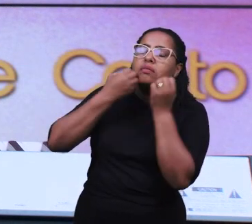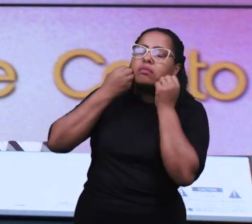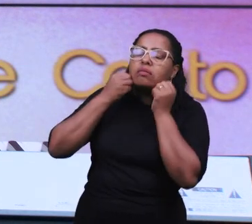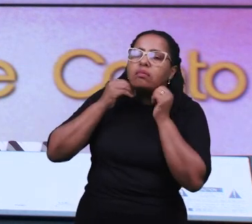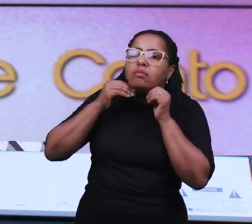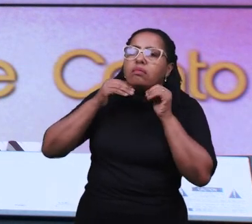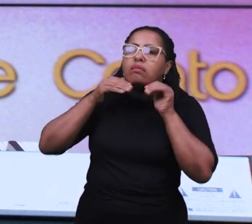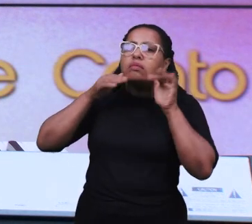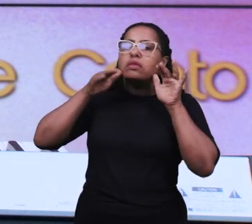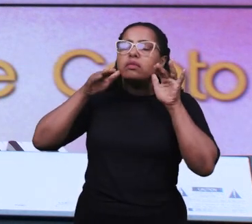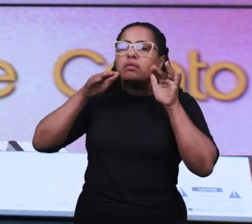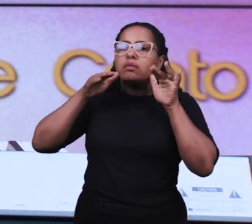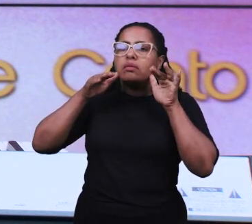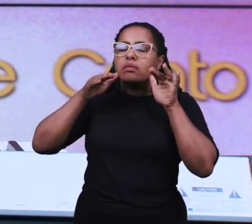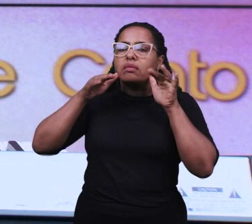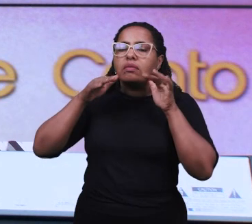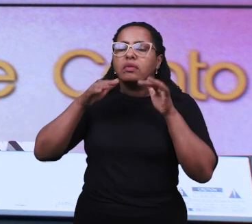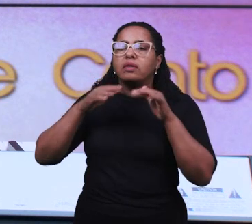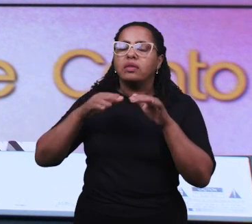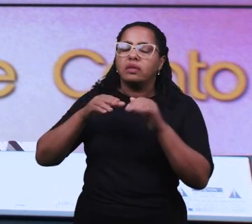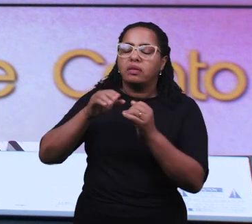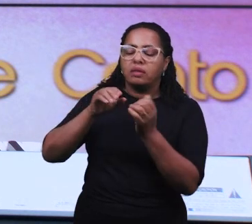vai se expandir